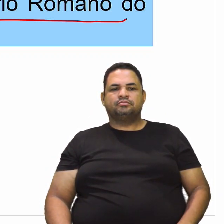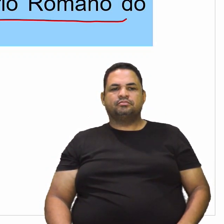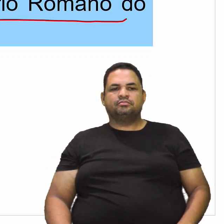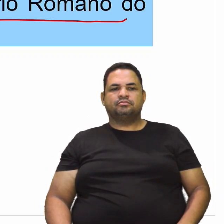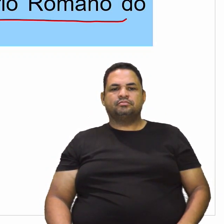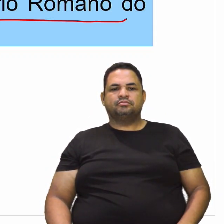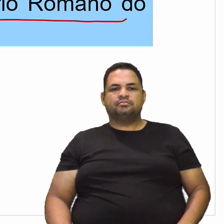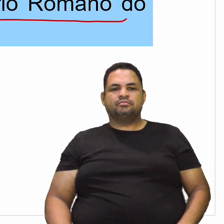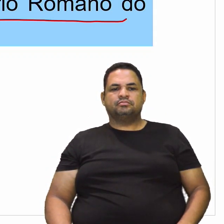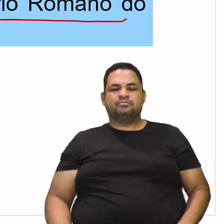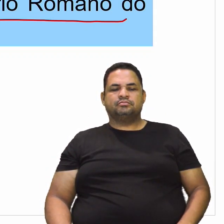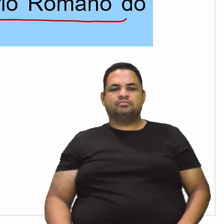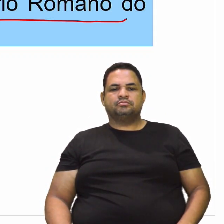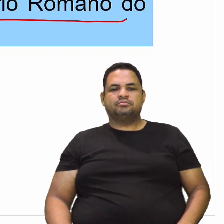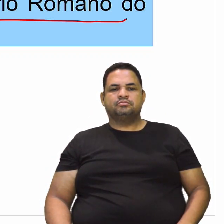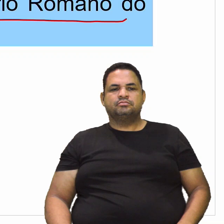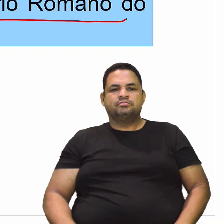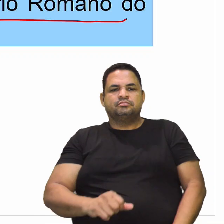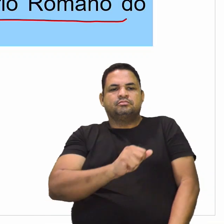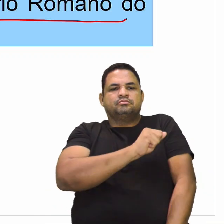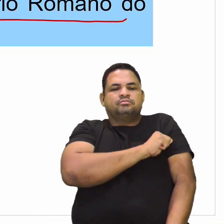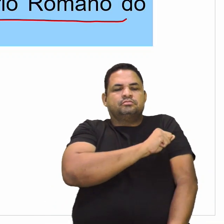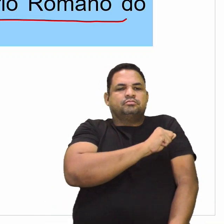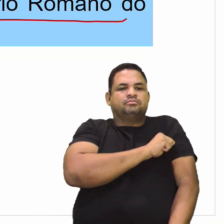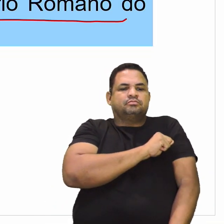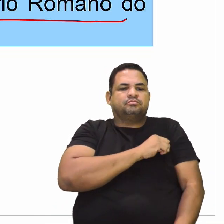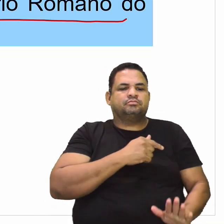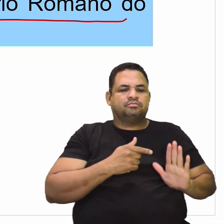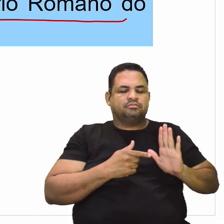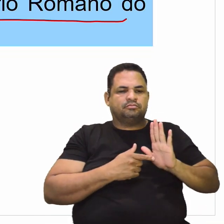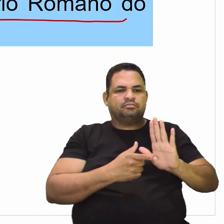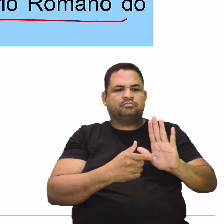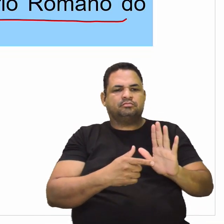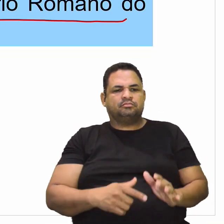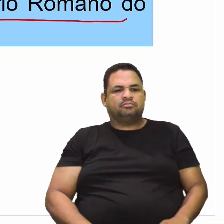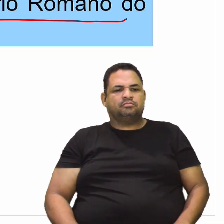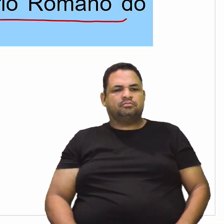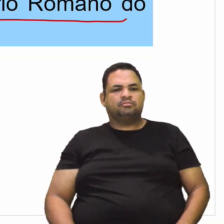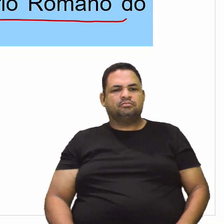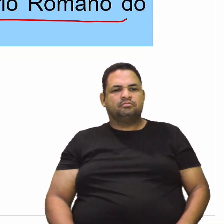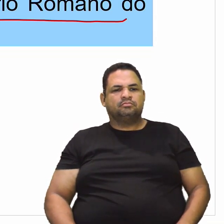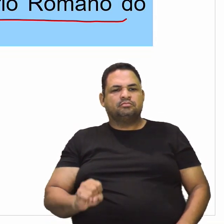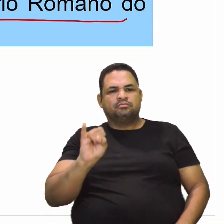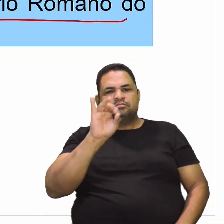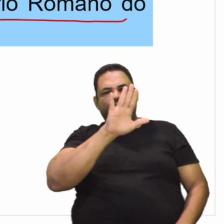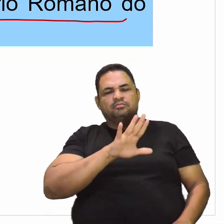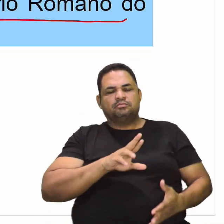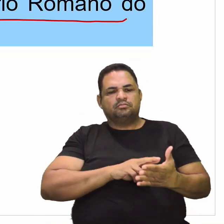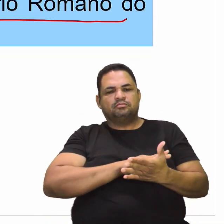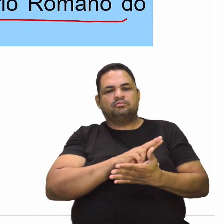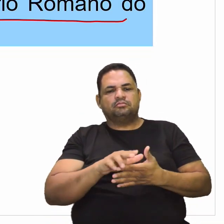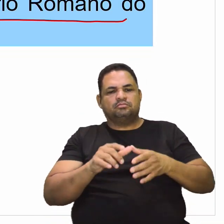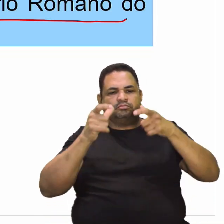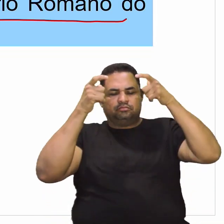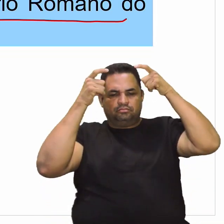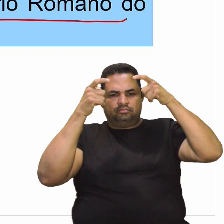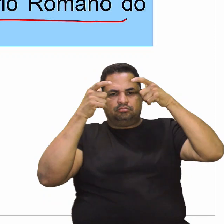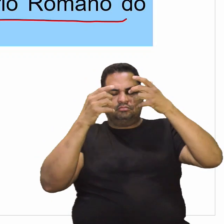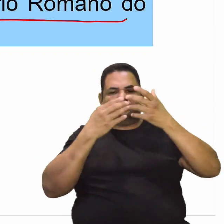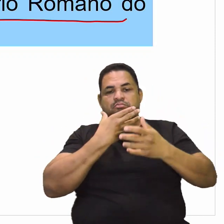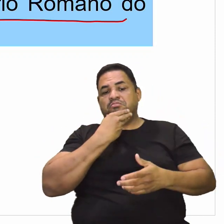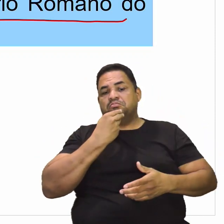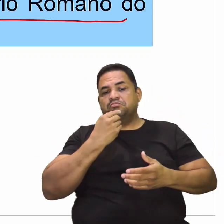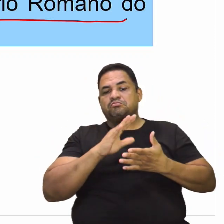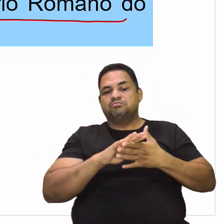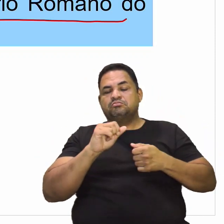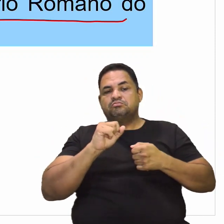Carlos. Aluno, eu mostrei para vocês imagens de vários reinos. Inclusive, eu